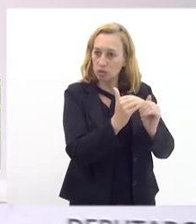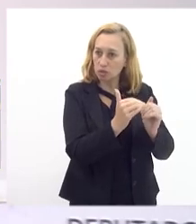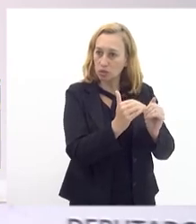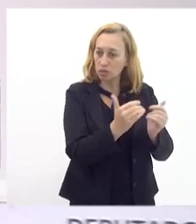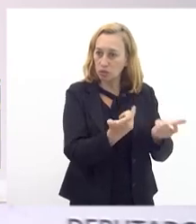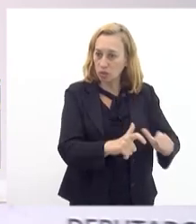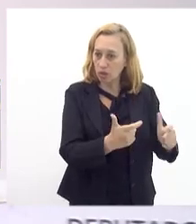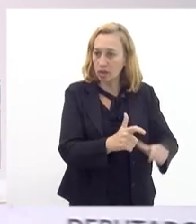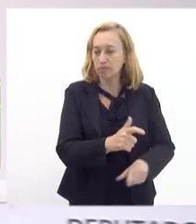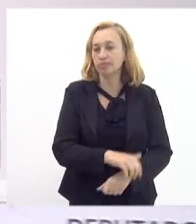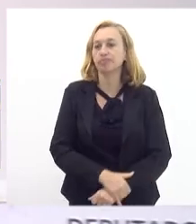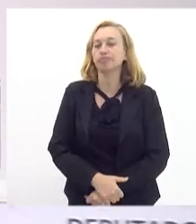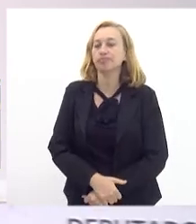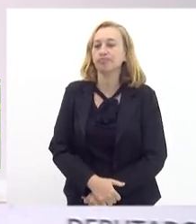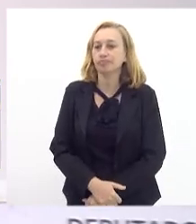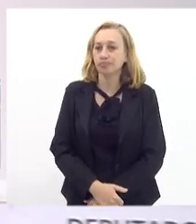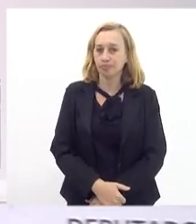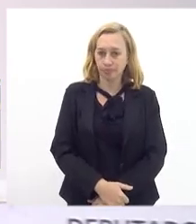local